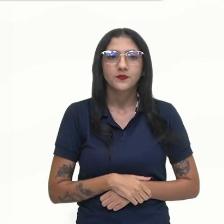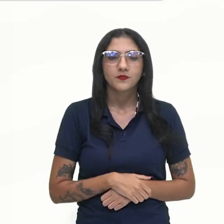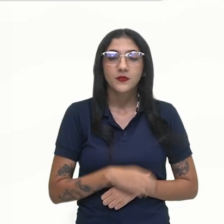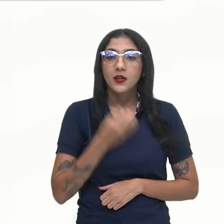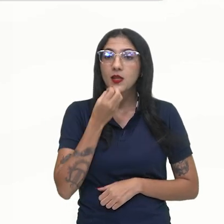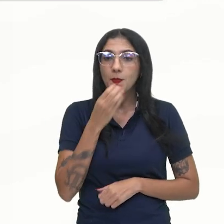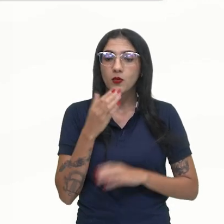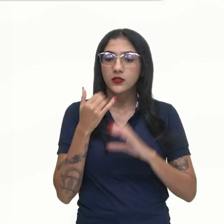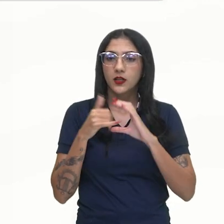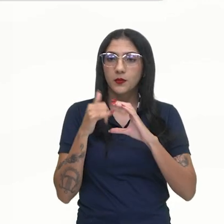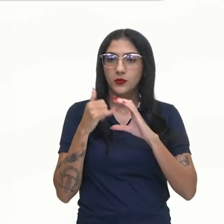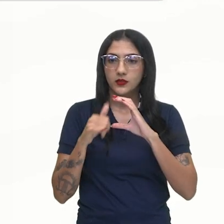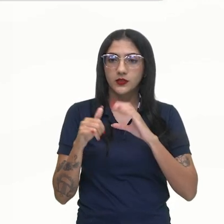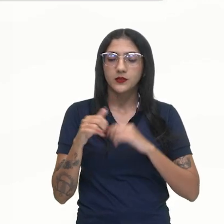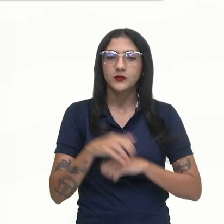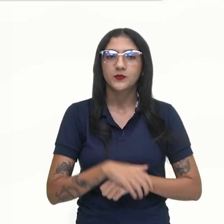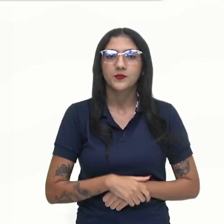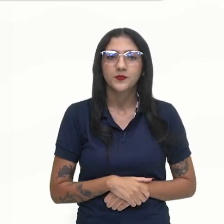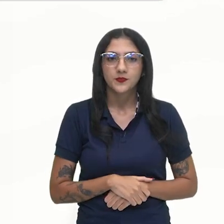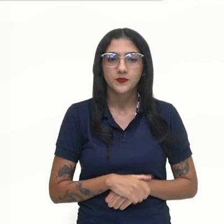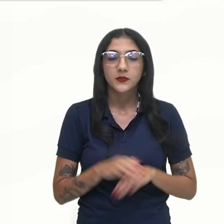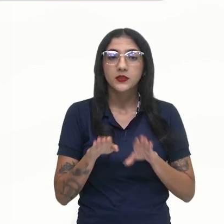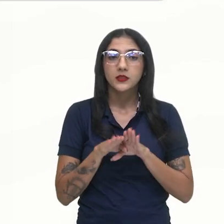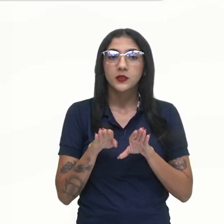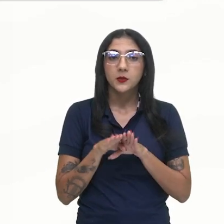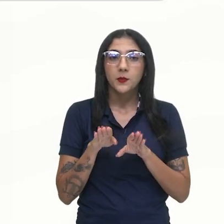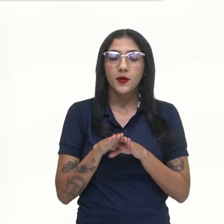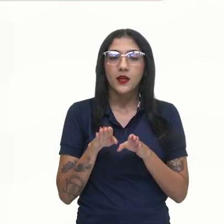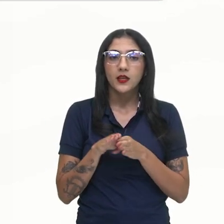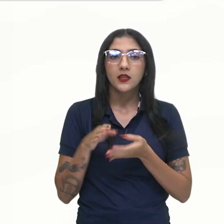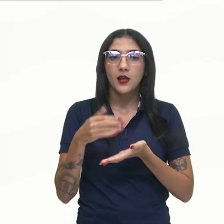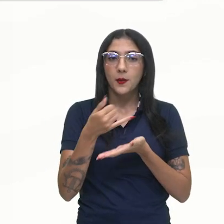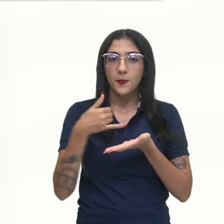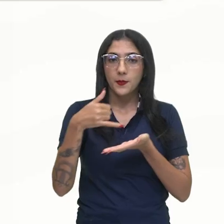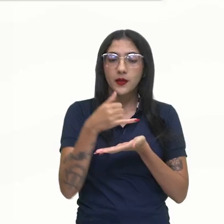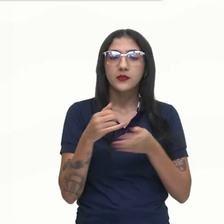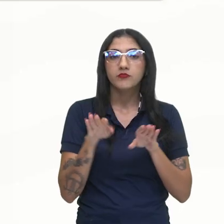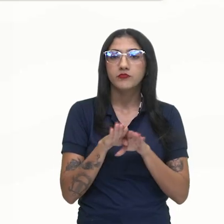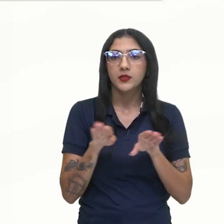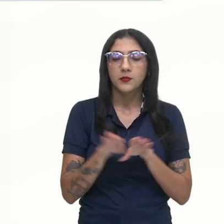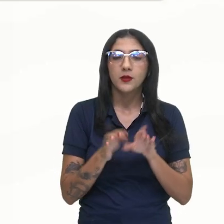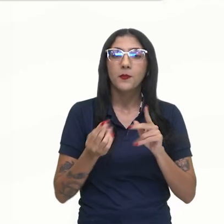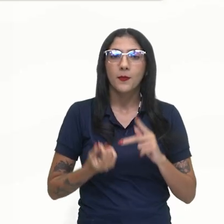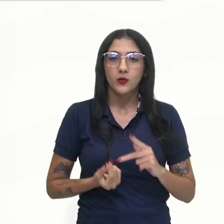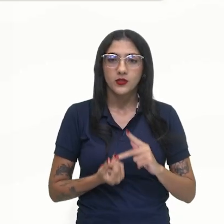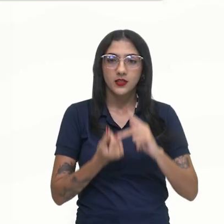muito carboidrato. E lipídios. And protein. Também